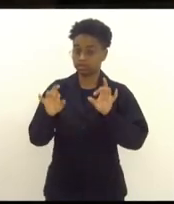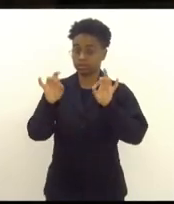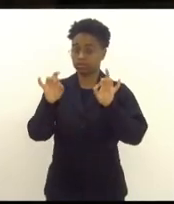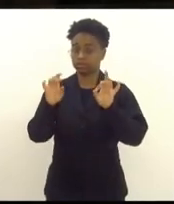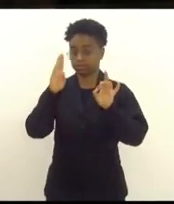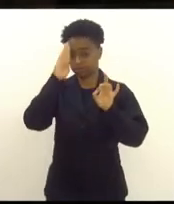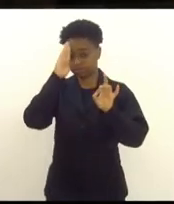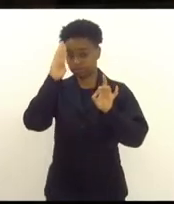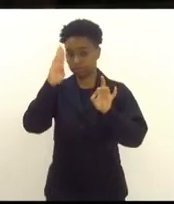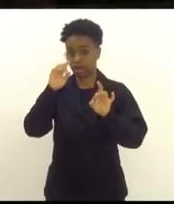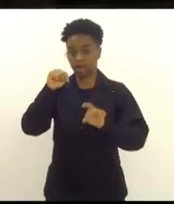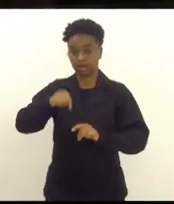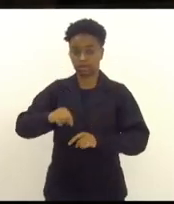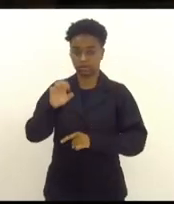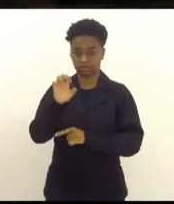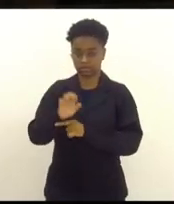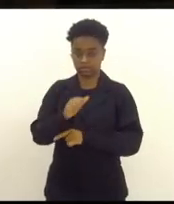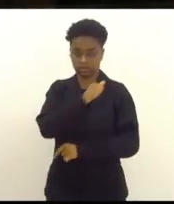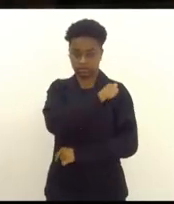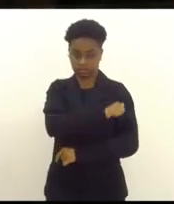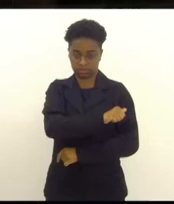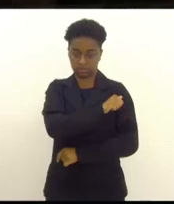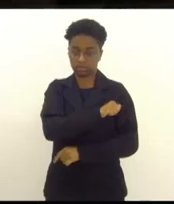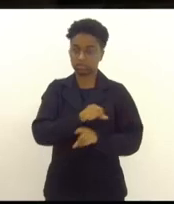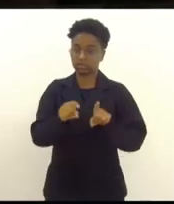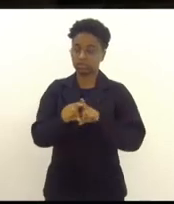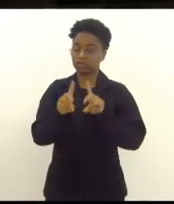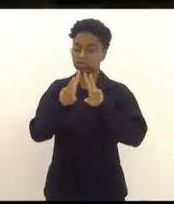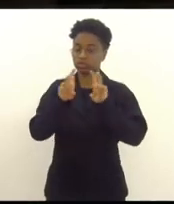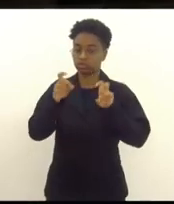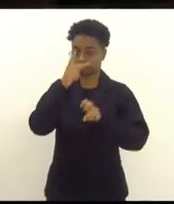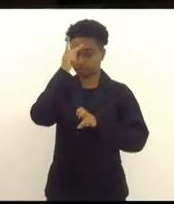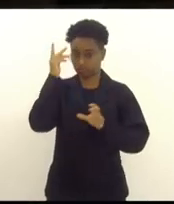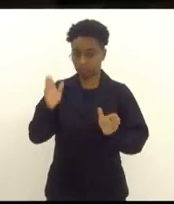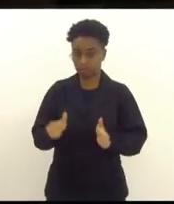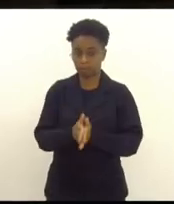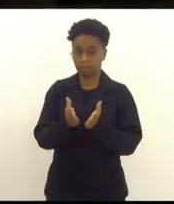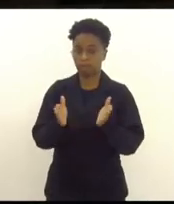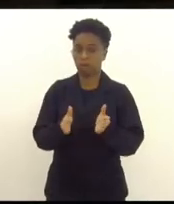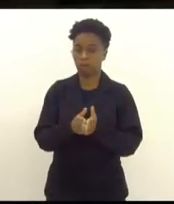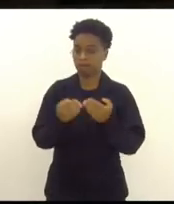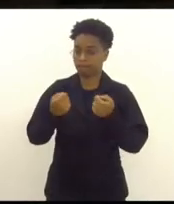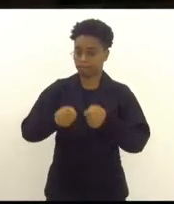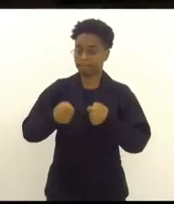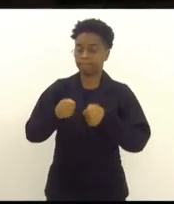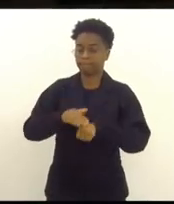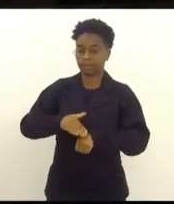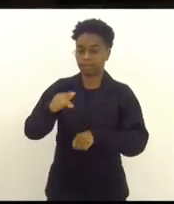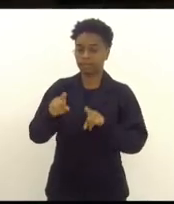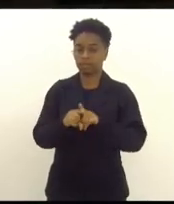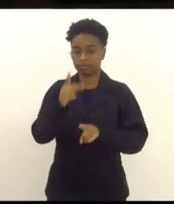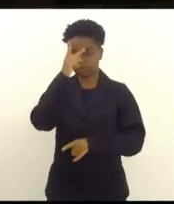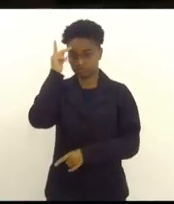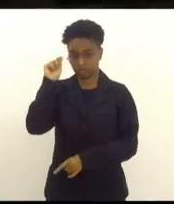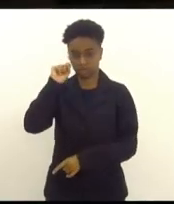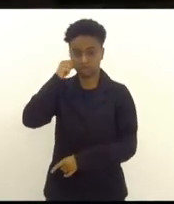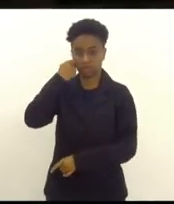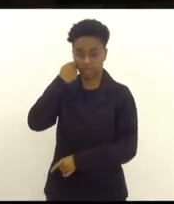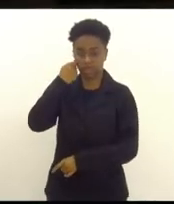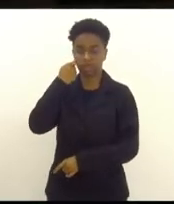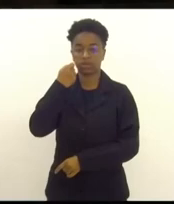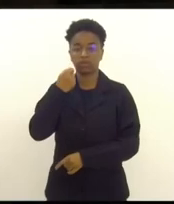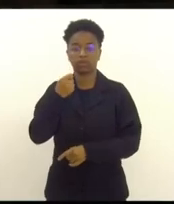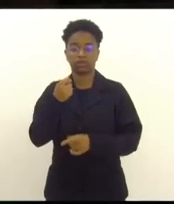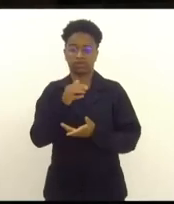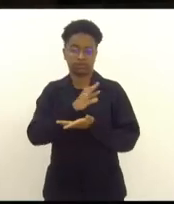nosso estado em relação aos mais pobres mais carentes aos negros aos pretos